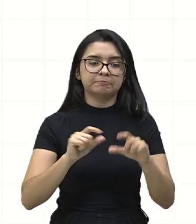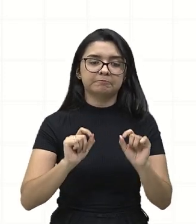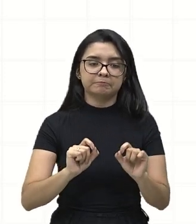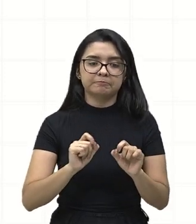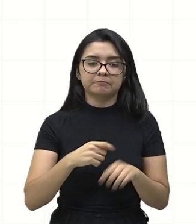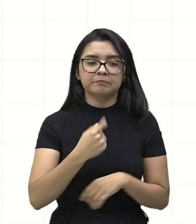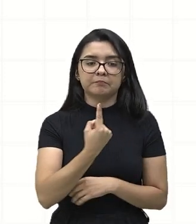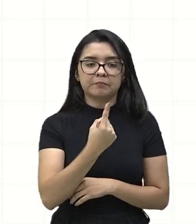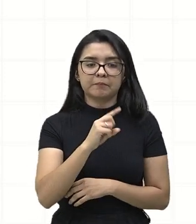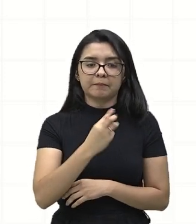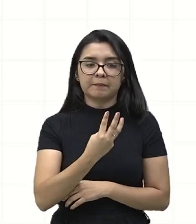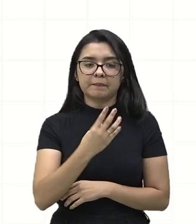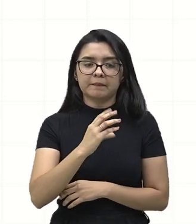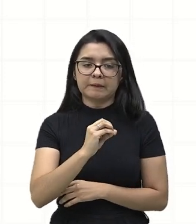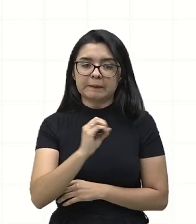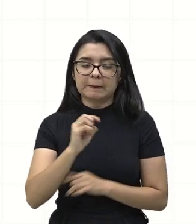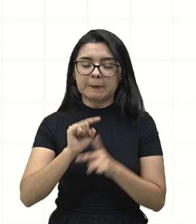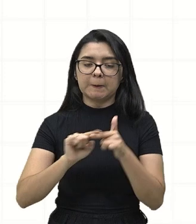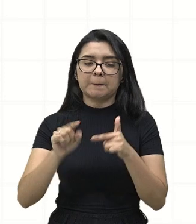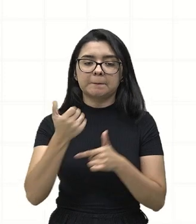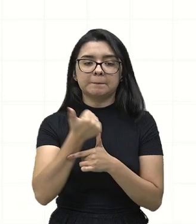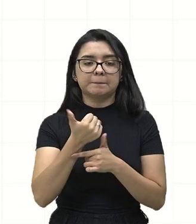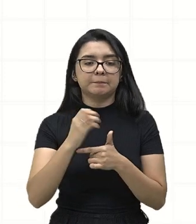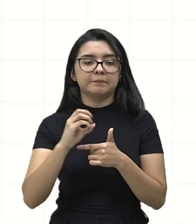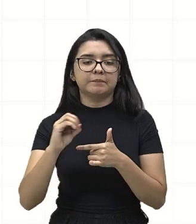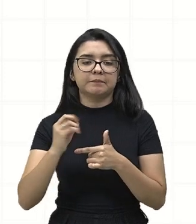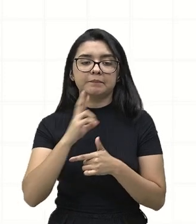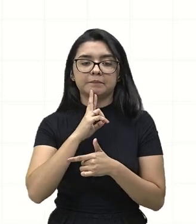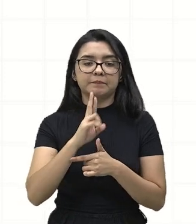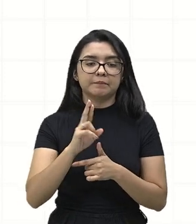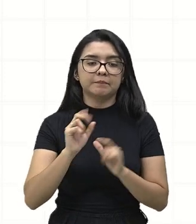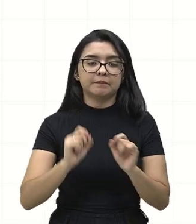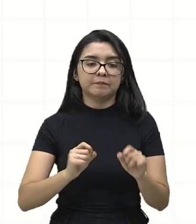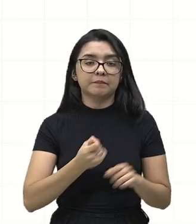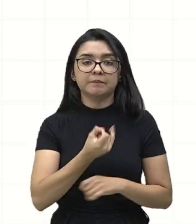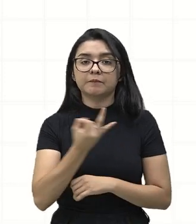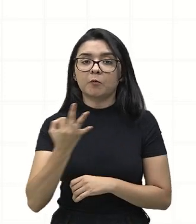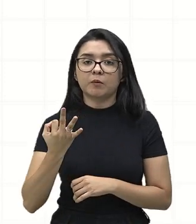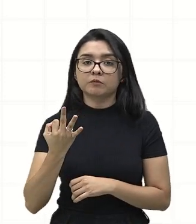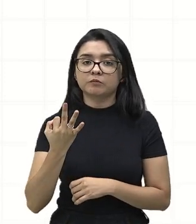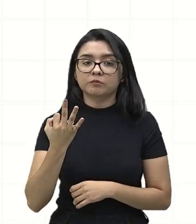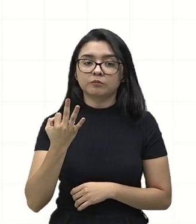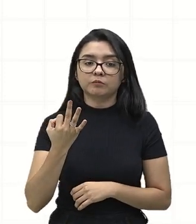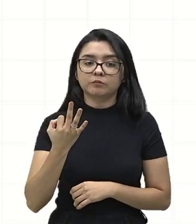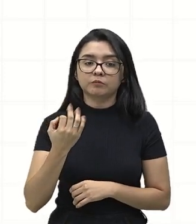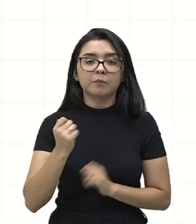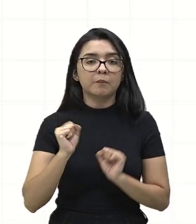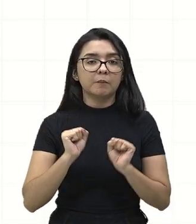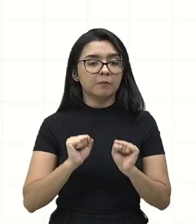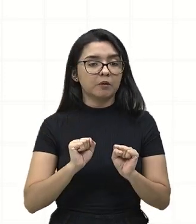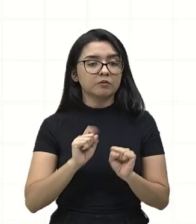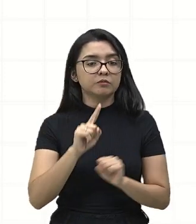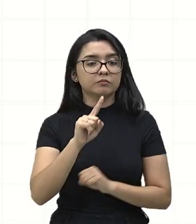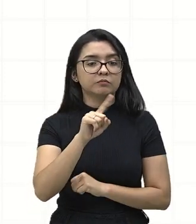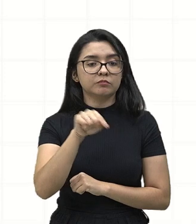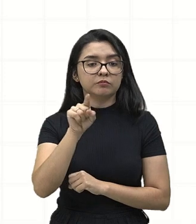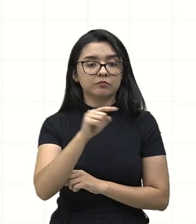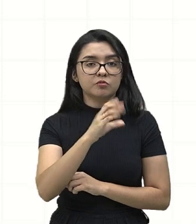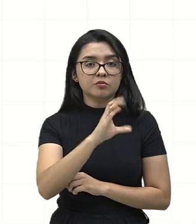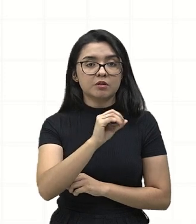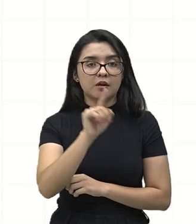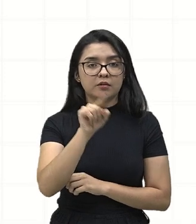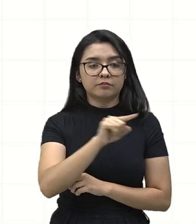1.300 dividido por 100 é igual a quanto? A gente pode cancelar aqui, ó, os 2